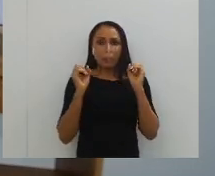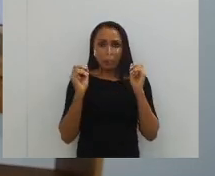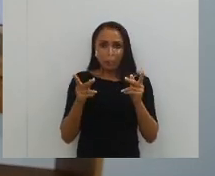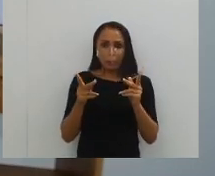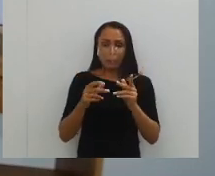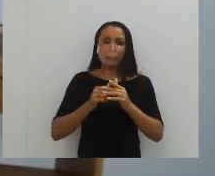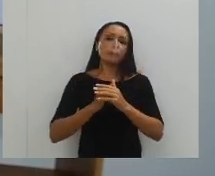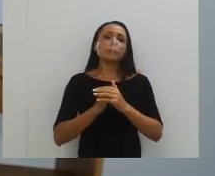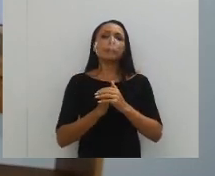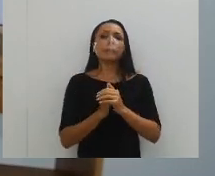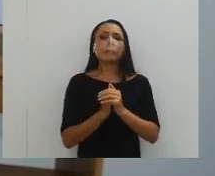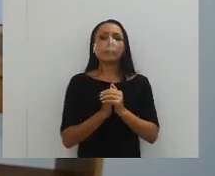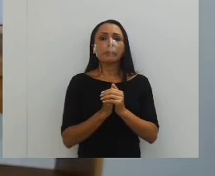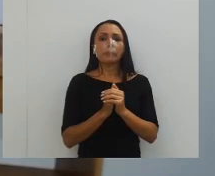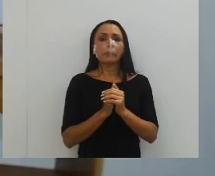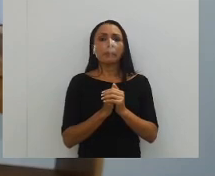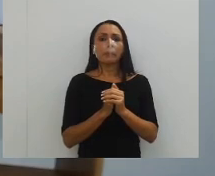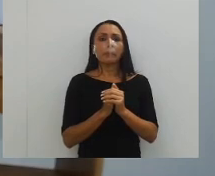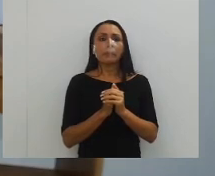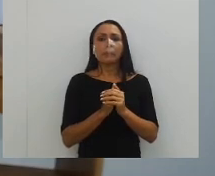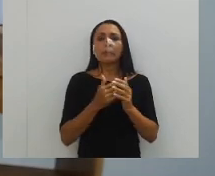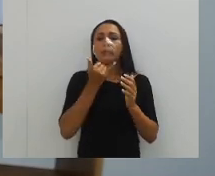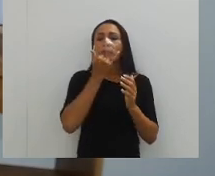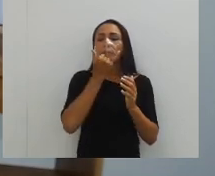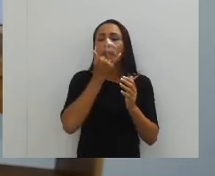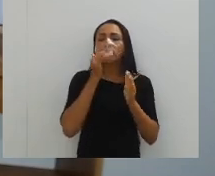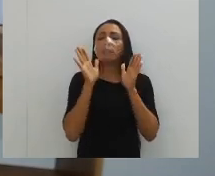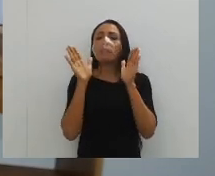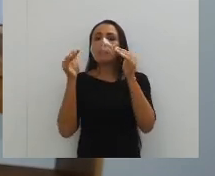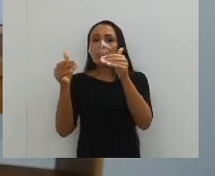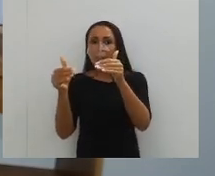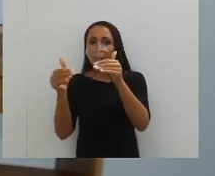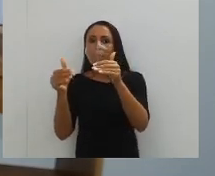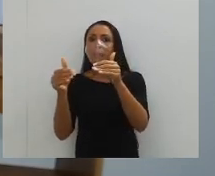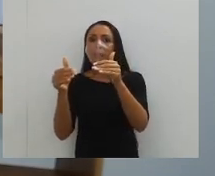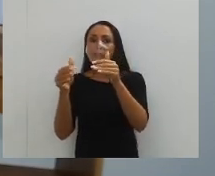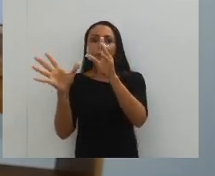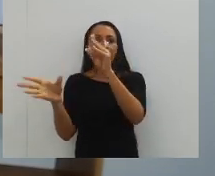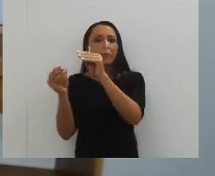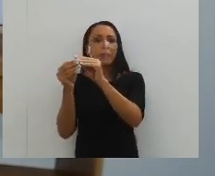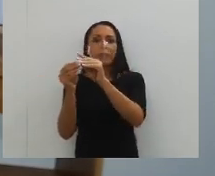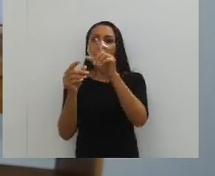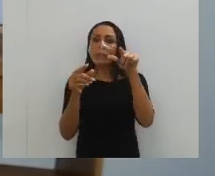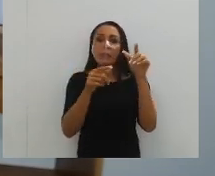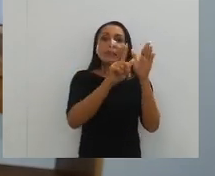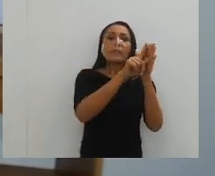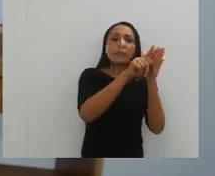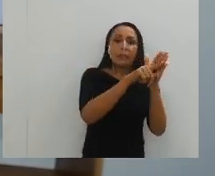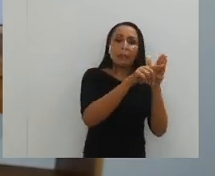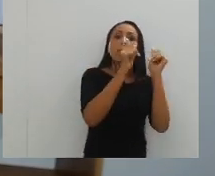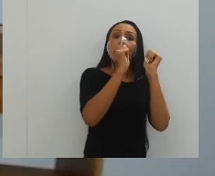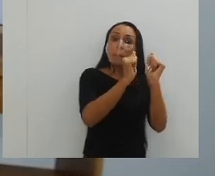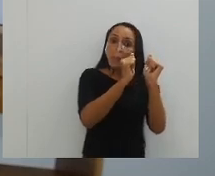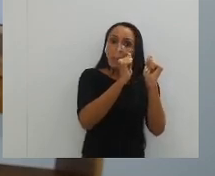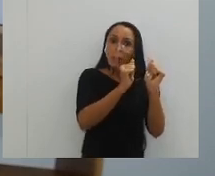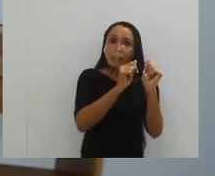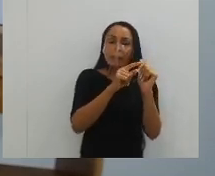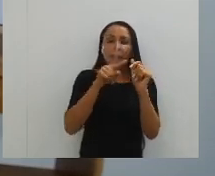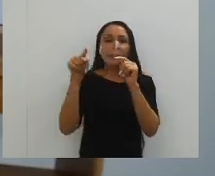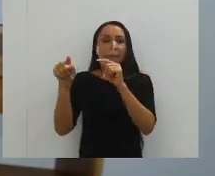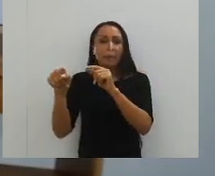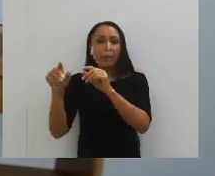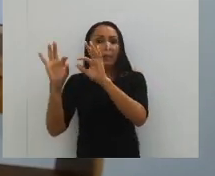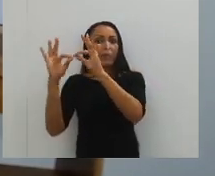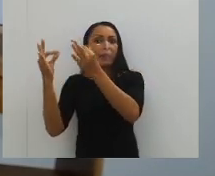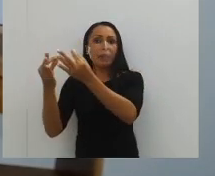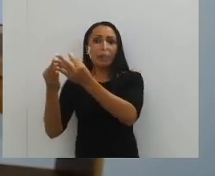que você não pode abreviar, não pode abreviar a espécie. Gênero pode, não pode abreviar a espécie. Oxe, Andrei,